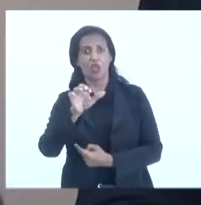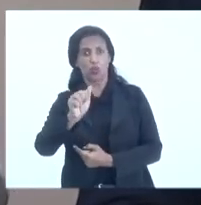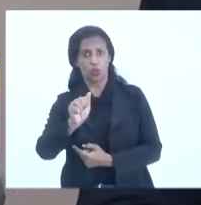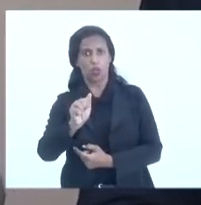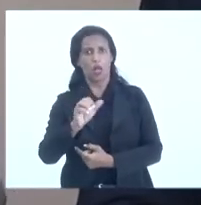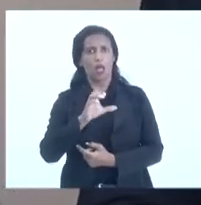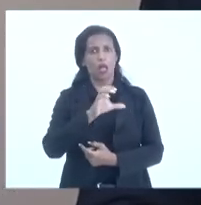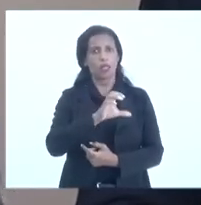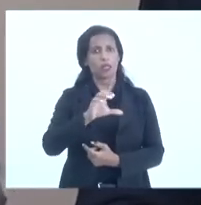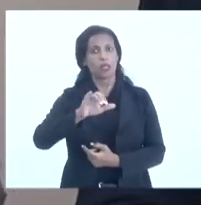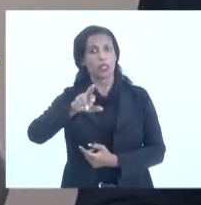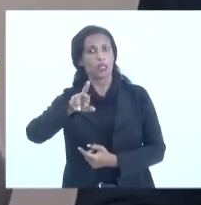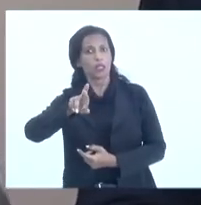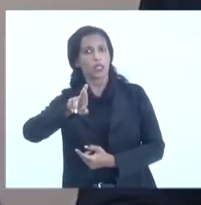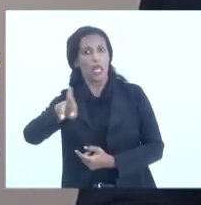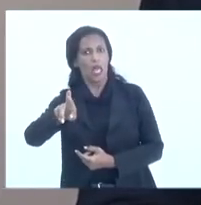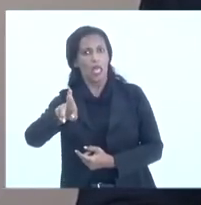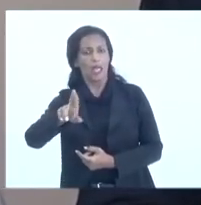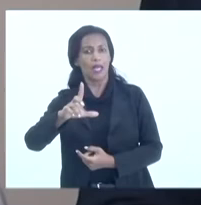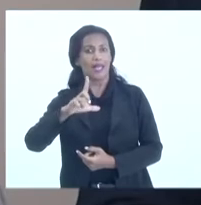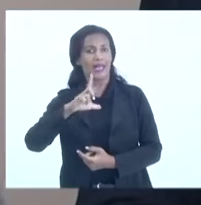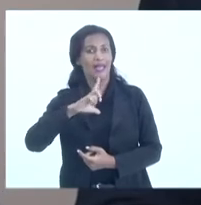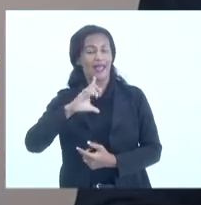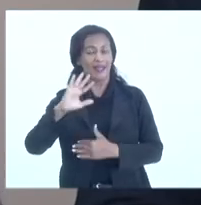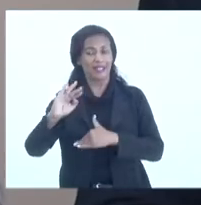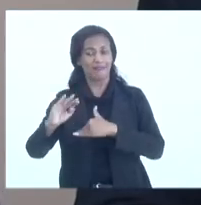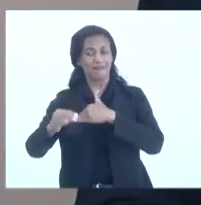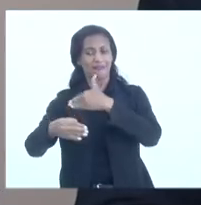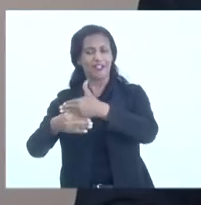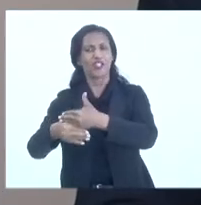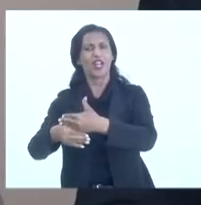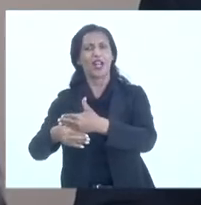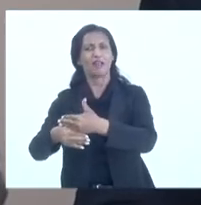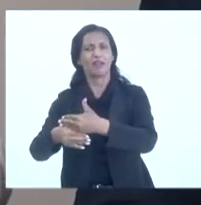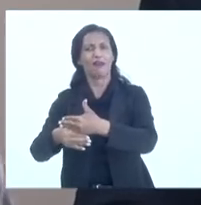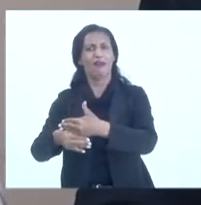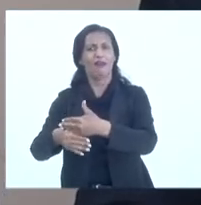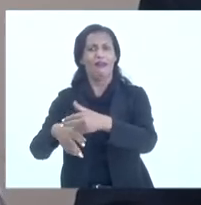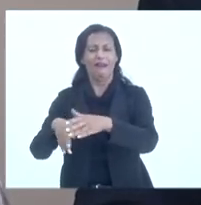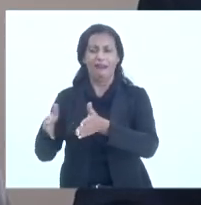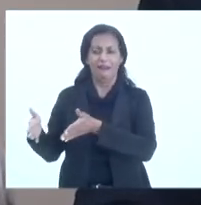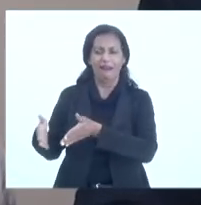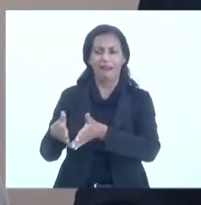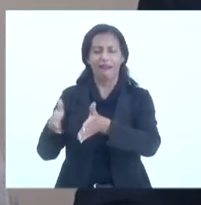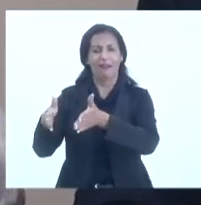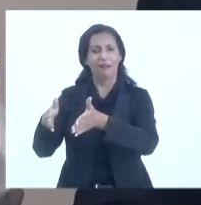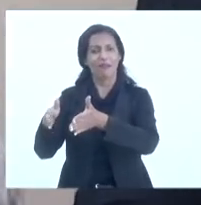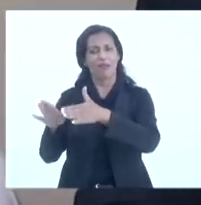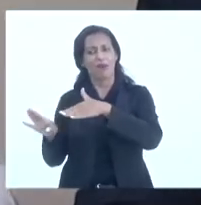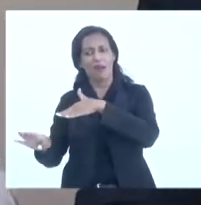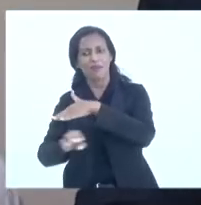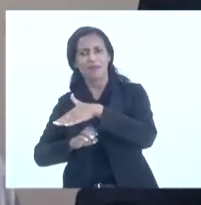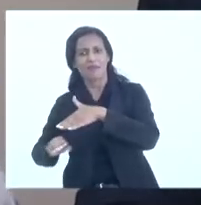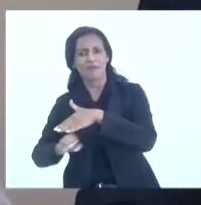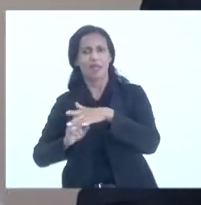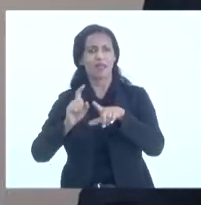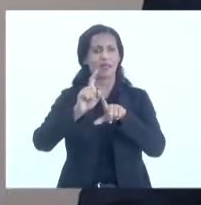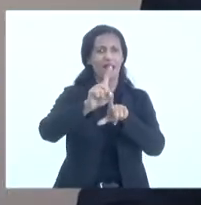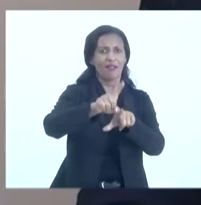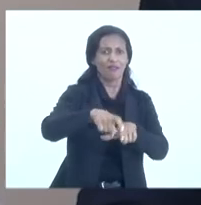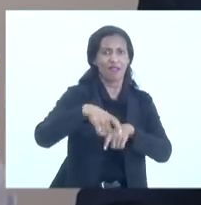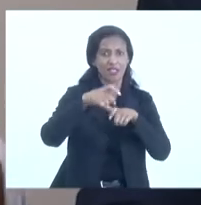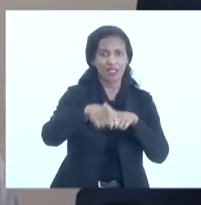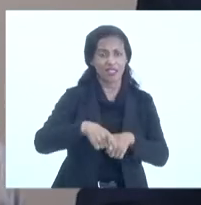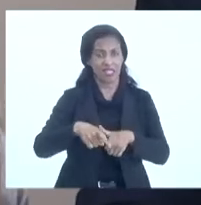Dutra, ela tem fechado acessos a empresas, a fazendas, a locais de geração e produção de